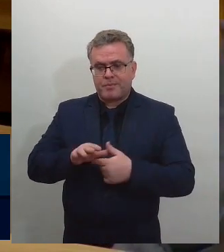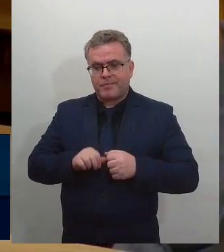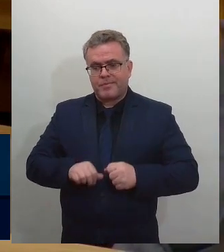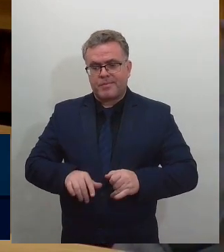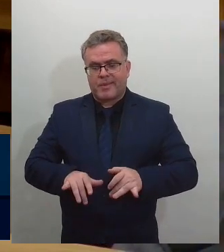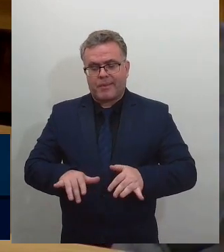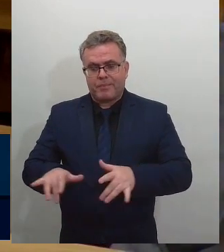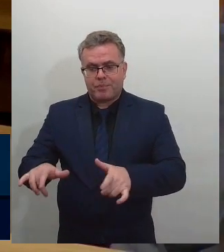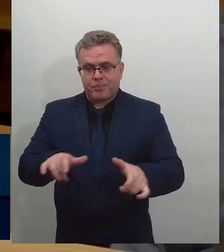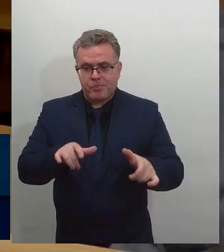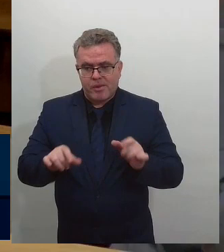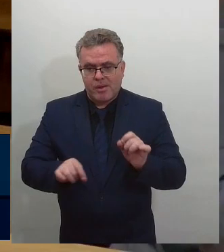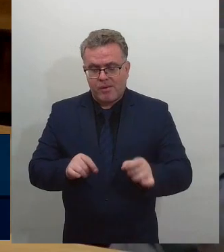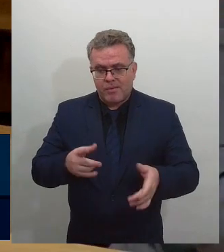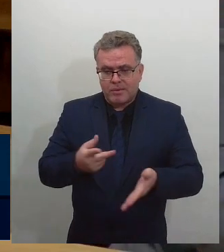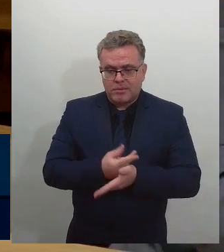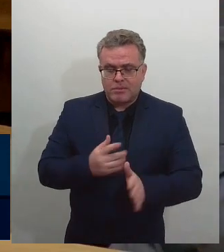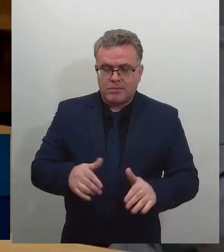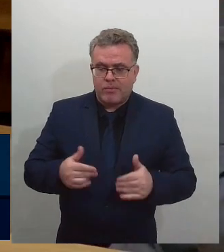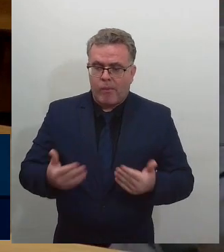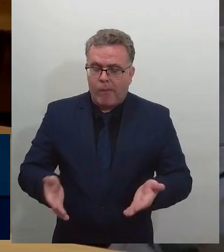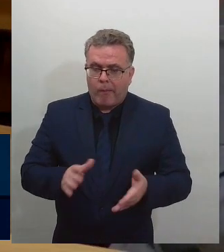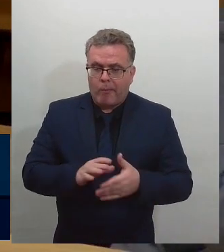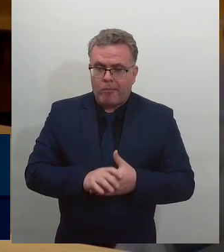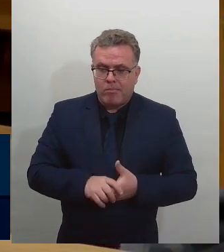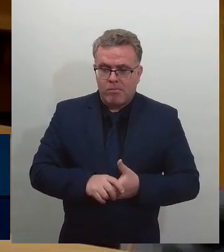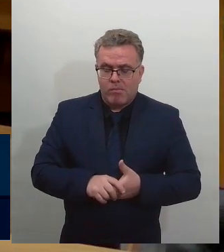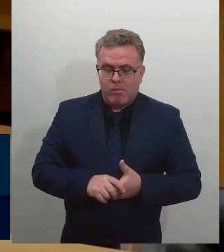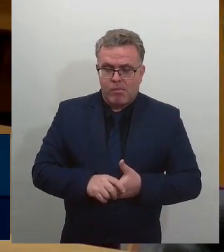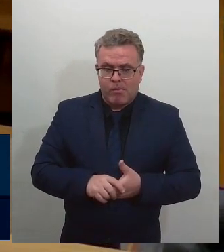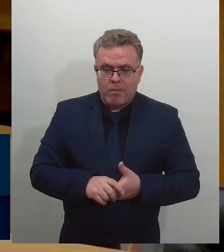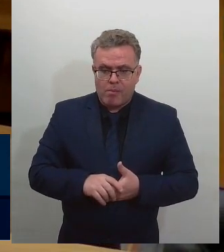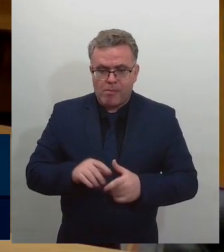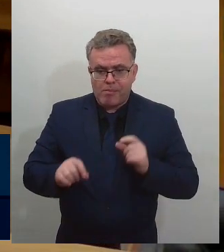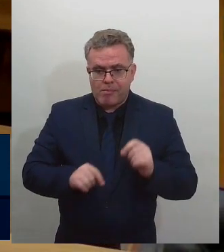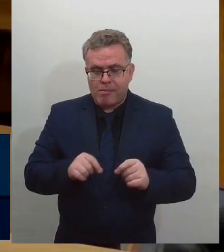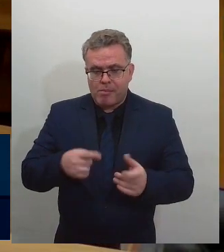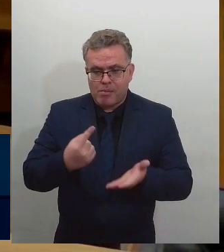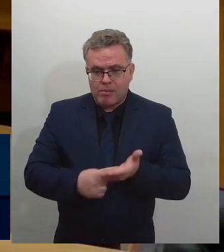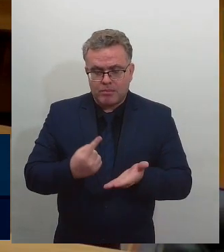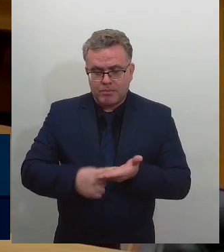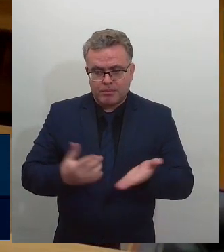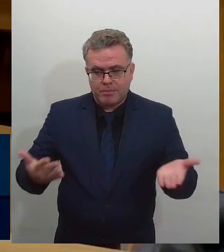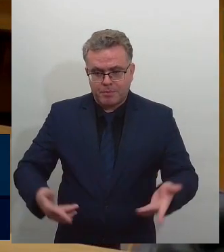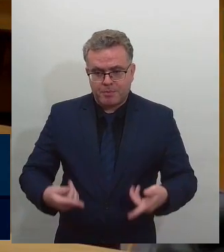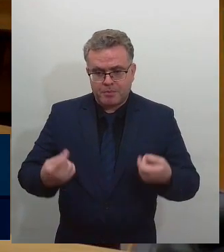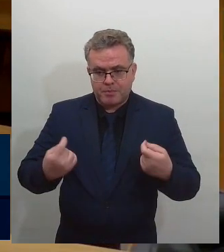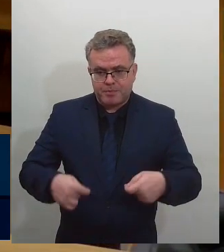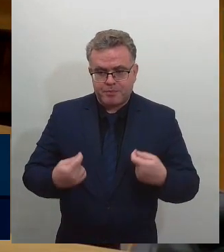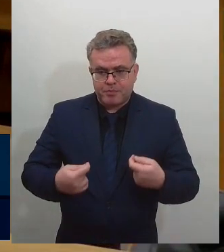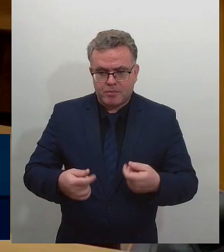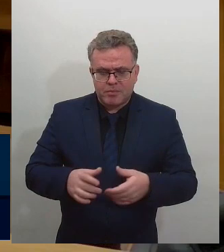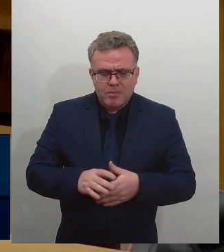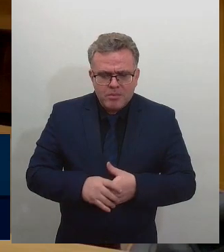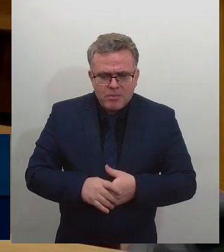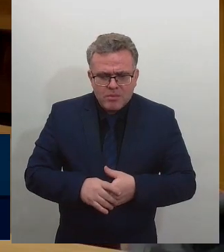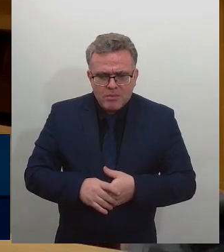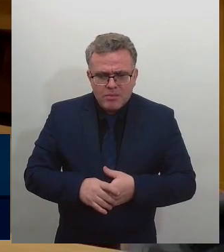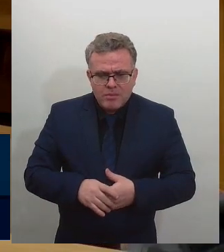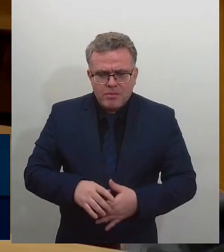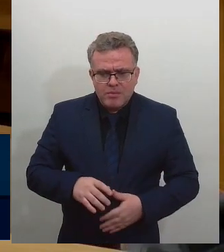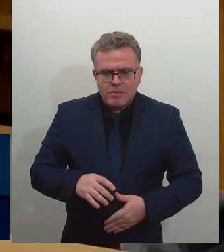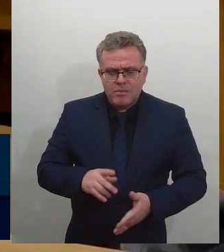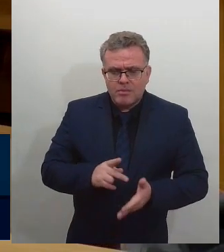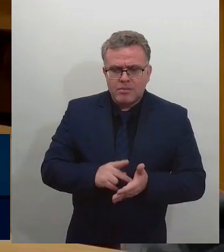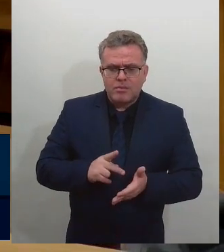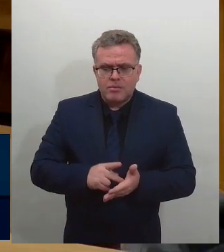ocorrências de unidade especializada. Para eventual necessidade de atendimento de casos que, porventura, viesse a ocorrer no período